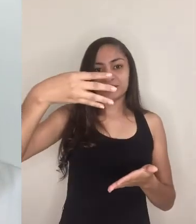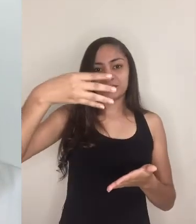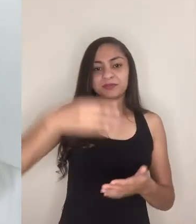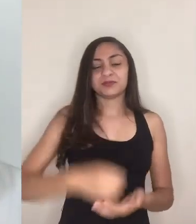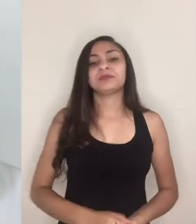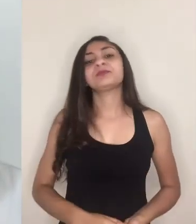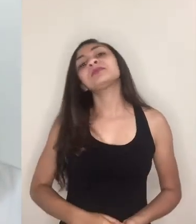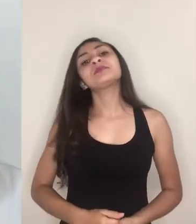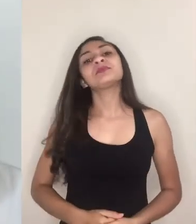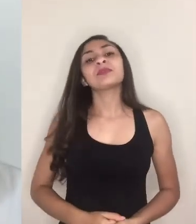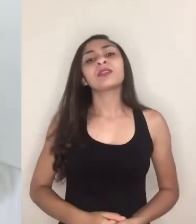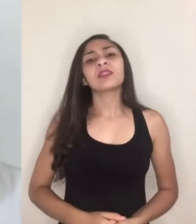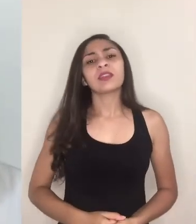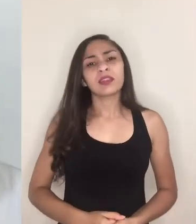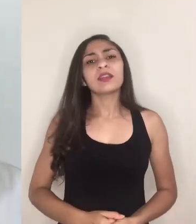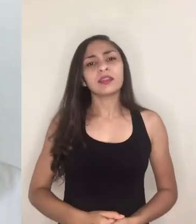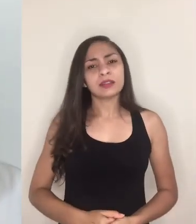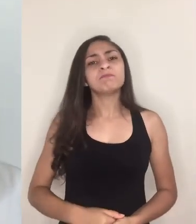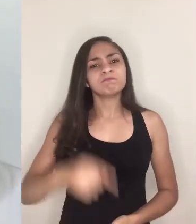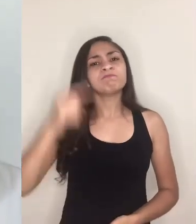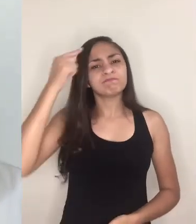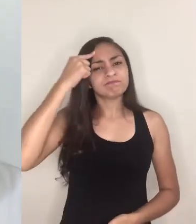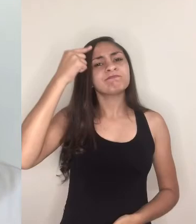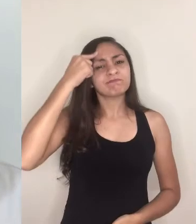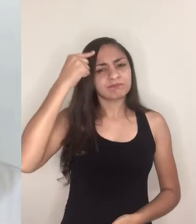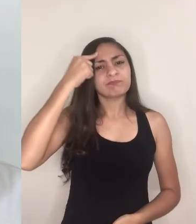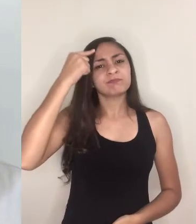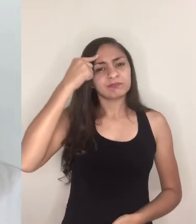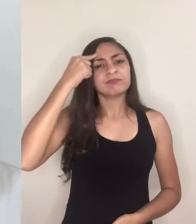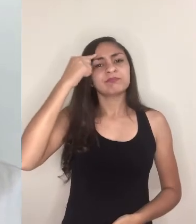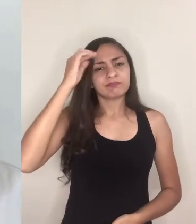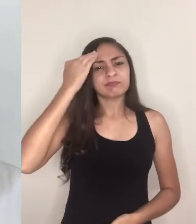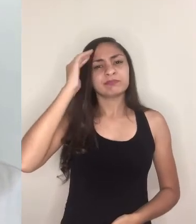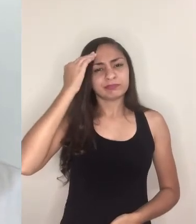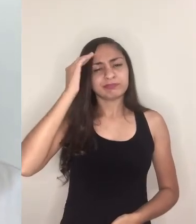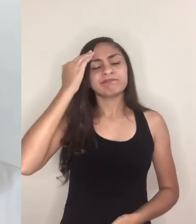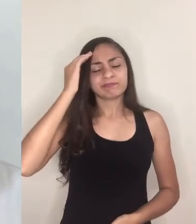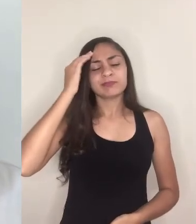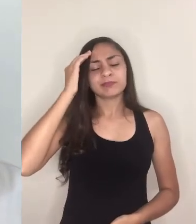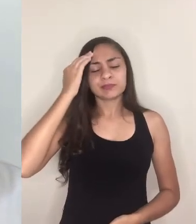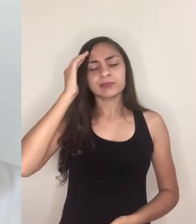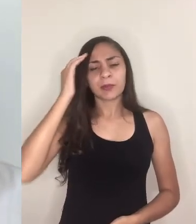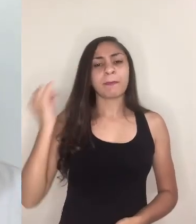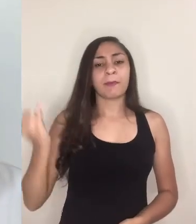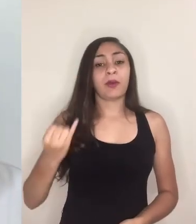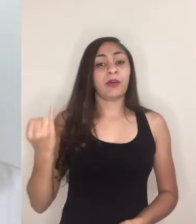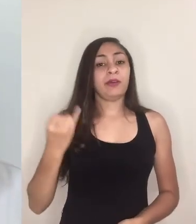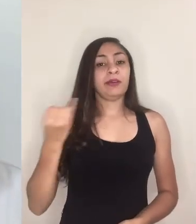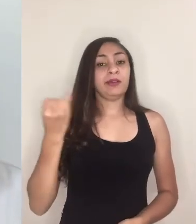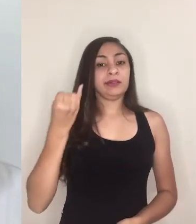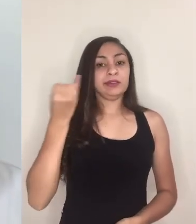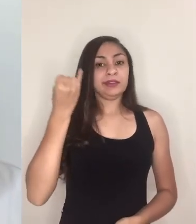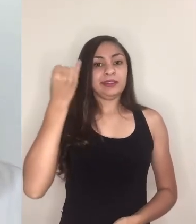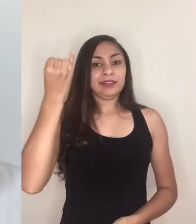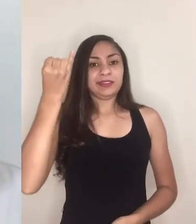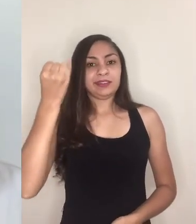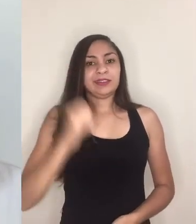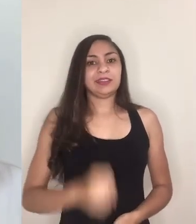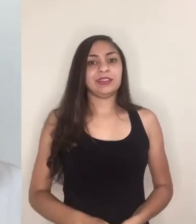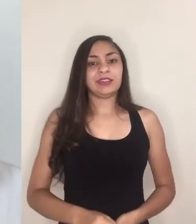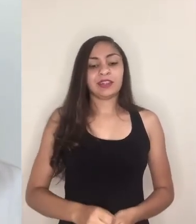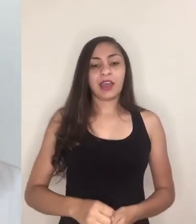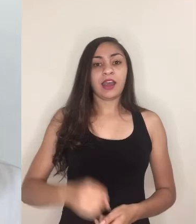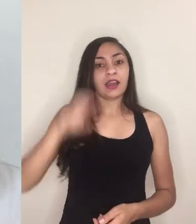É importante considerar os registros da história, e Deus nos ama